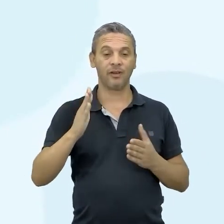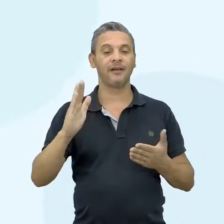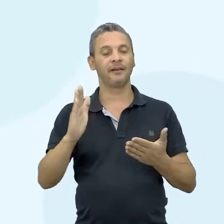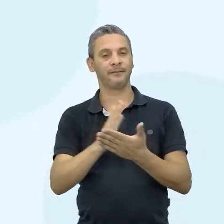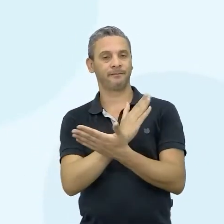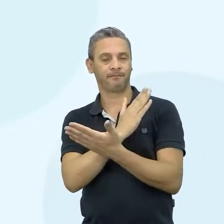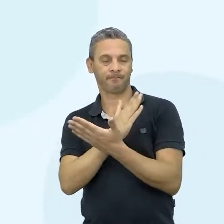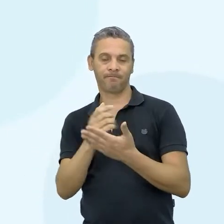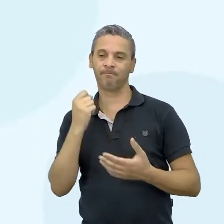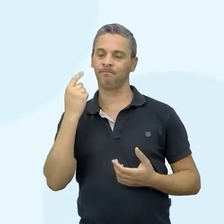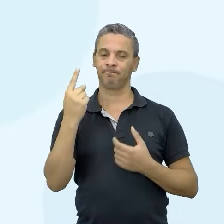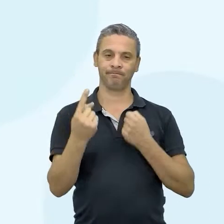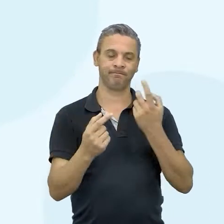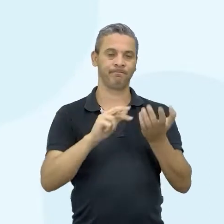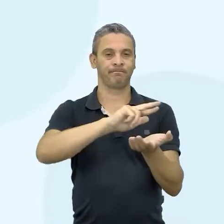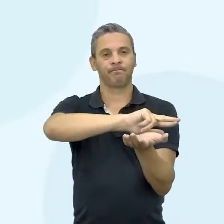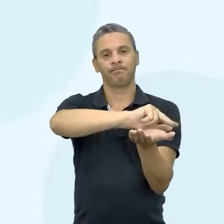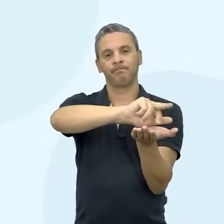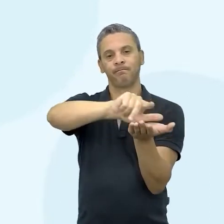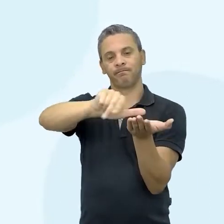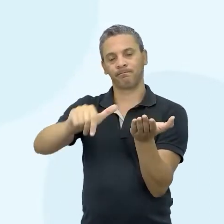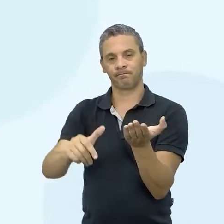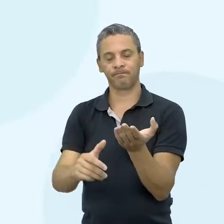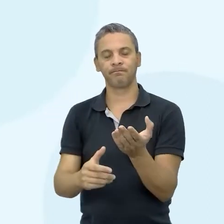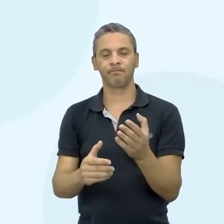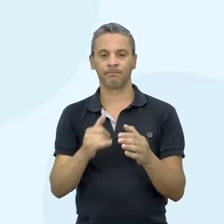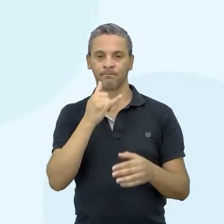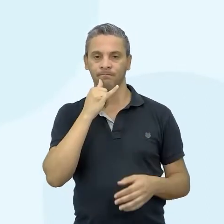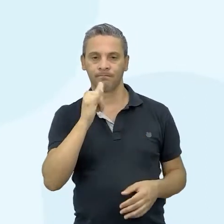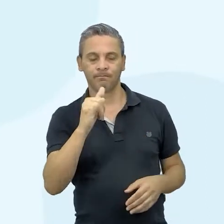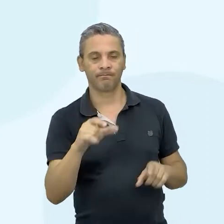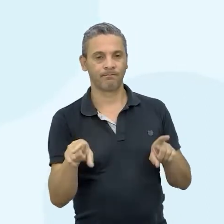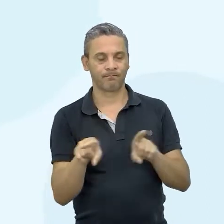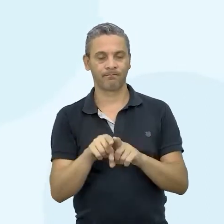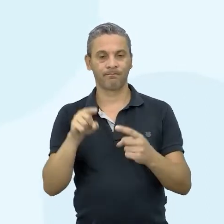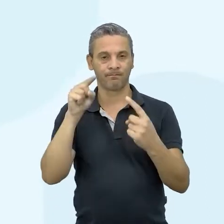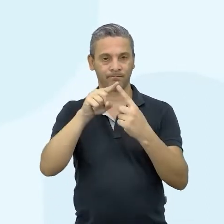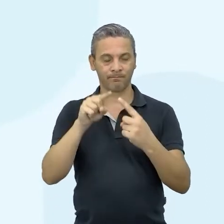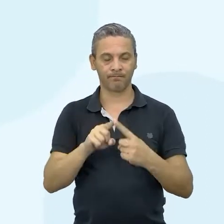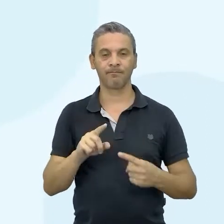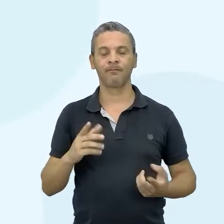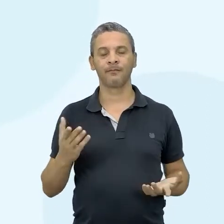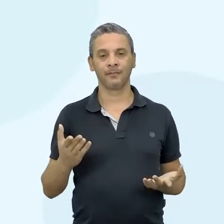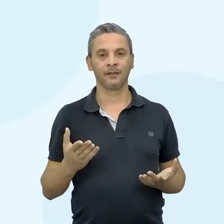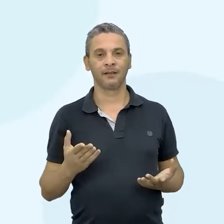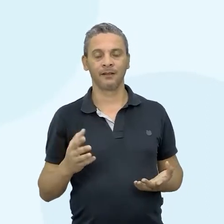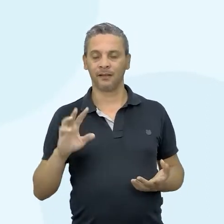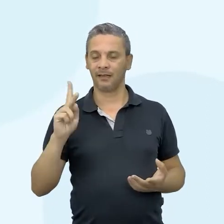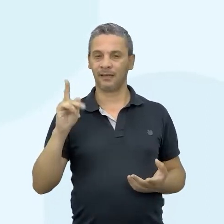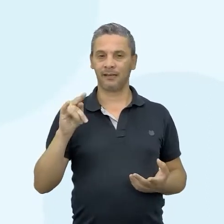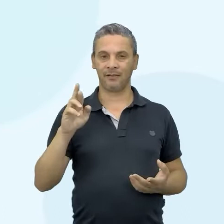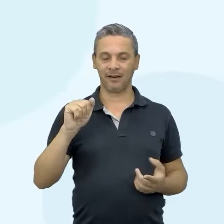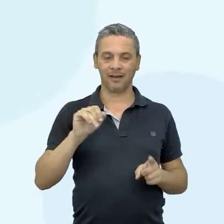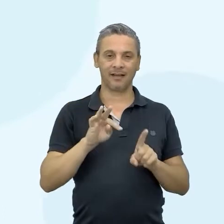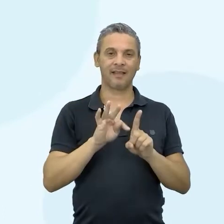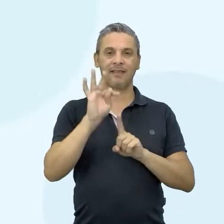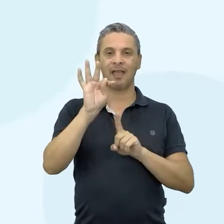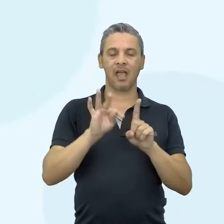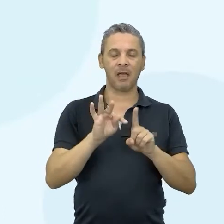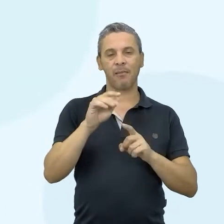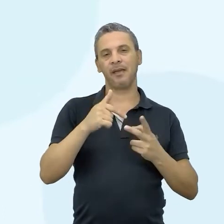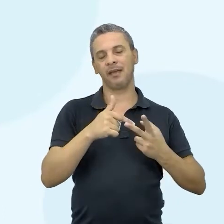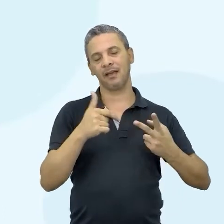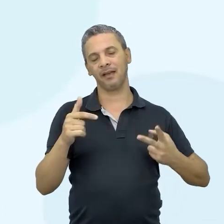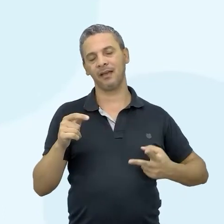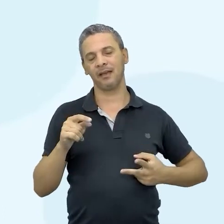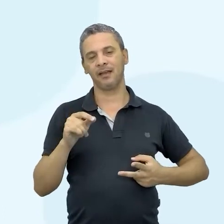algumas diversidades aí na forma de matriz hidrelétricas, térmicas, né, termoelétricas,